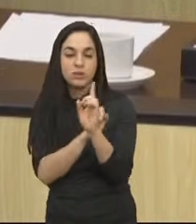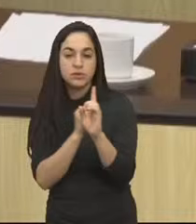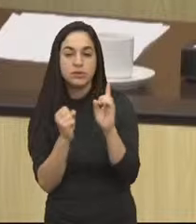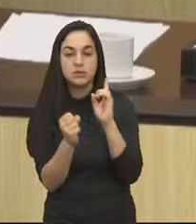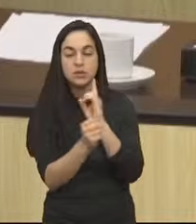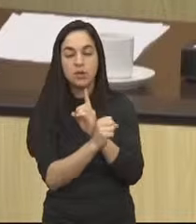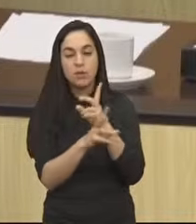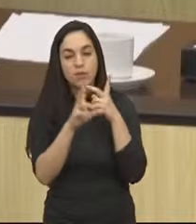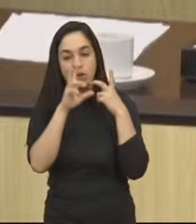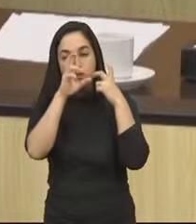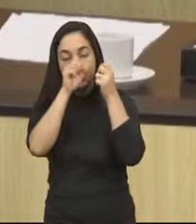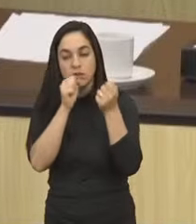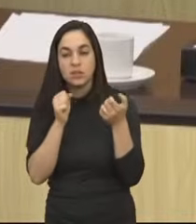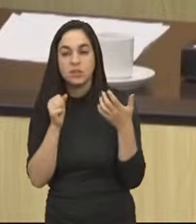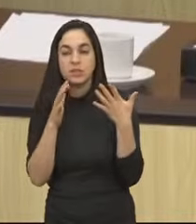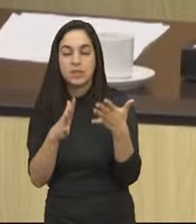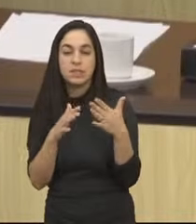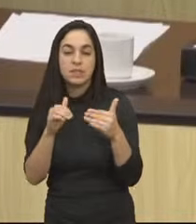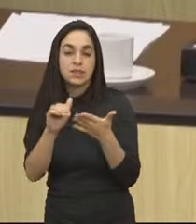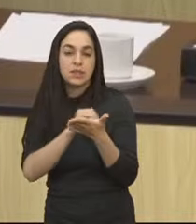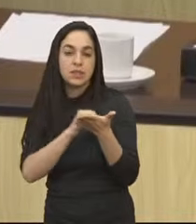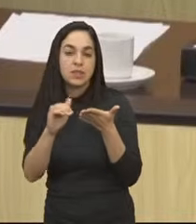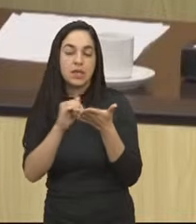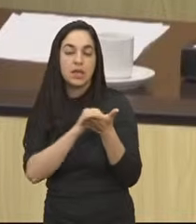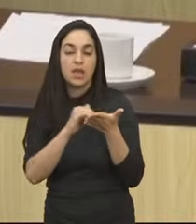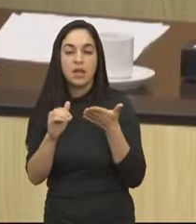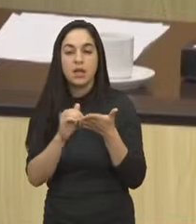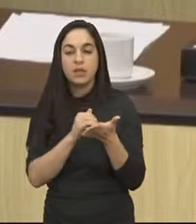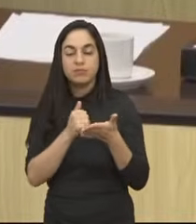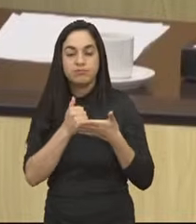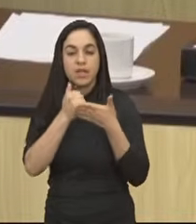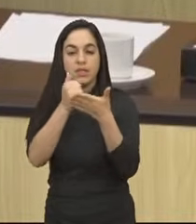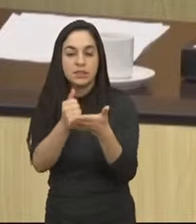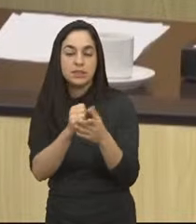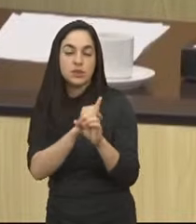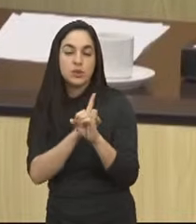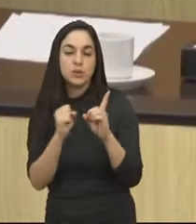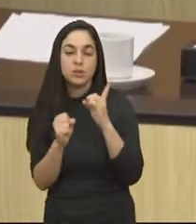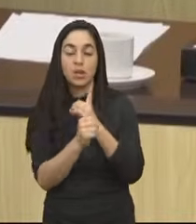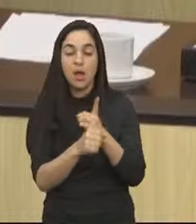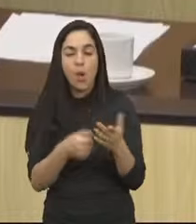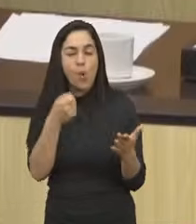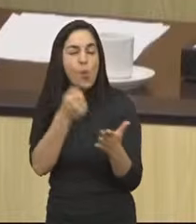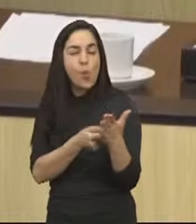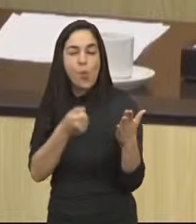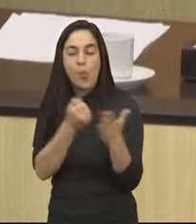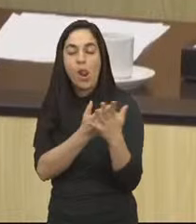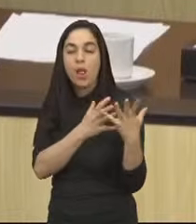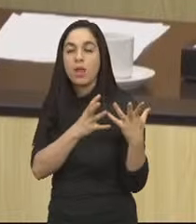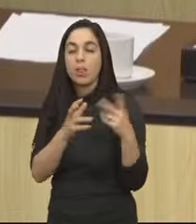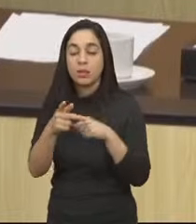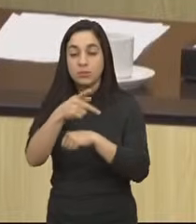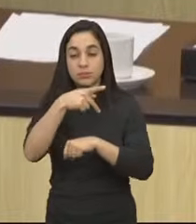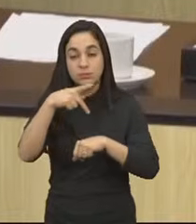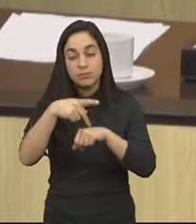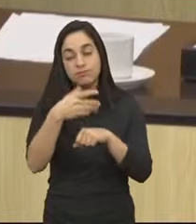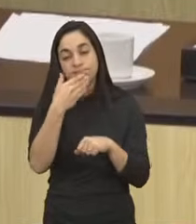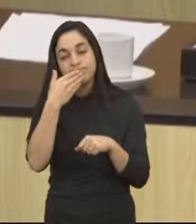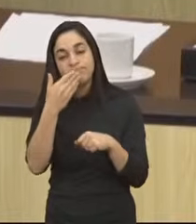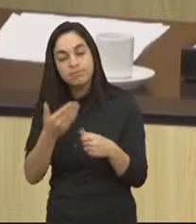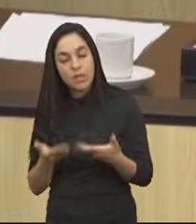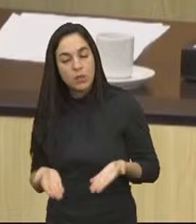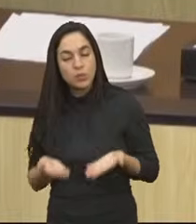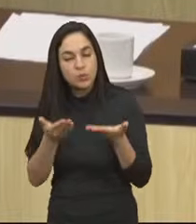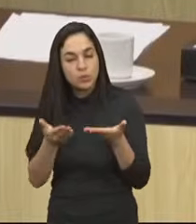ações da Secretaria de Assistência Social. Trata-se de uma luta que vem crescendo em todo o país, exigindo esforços